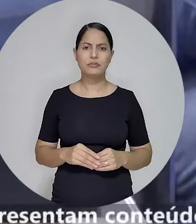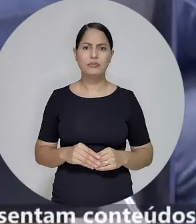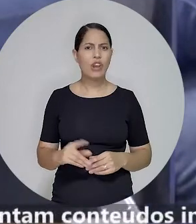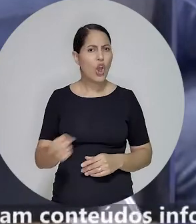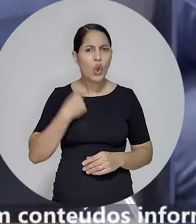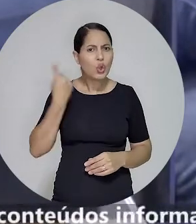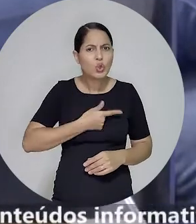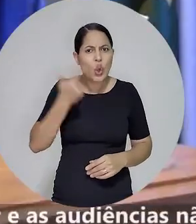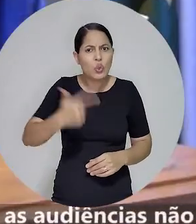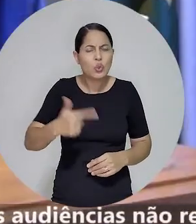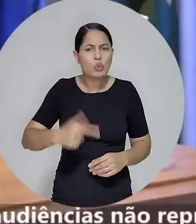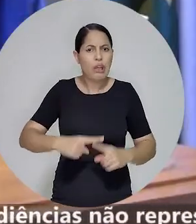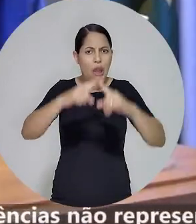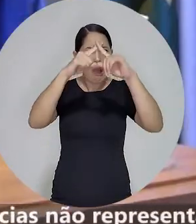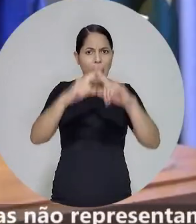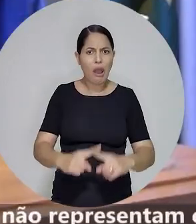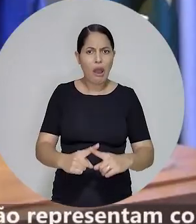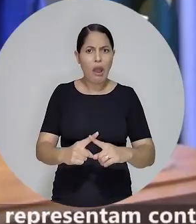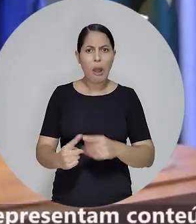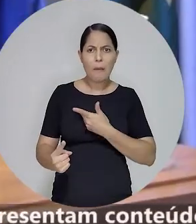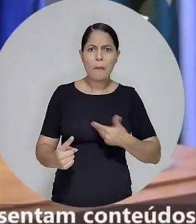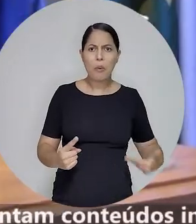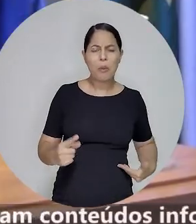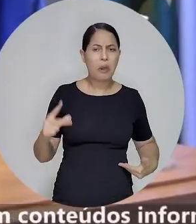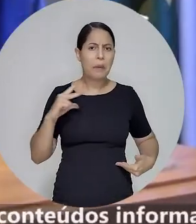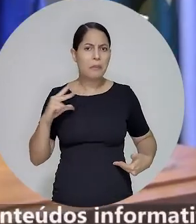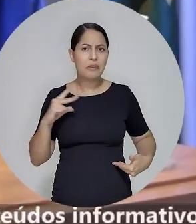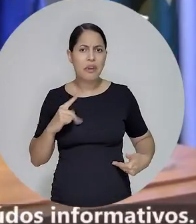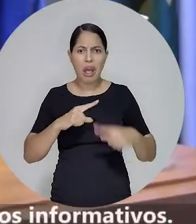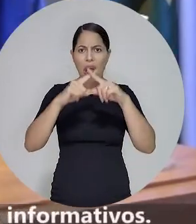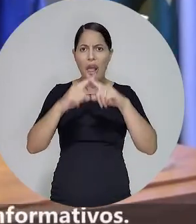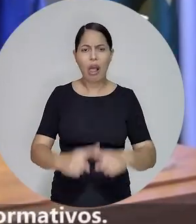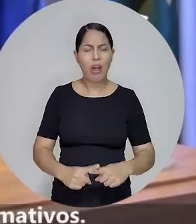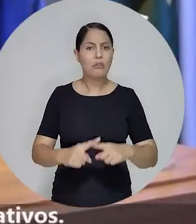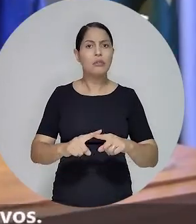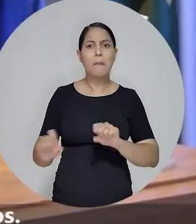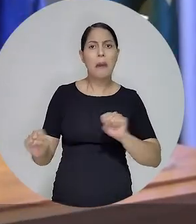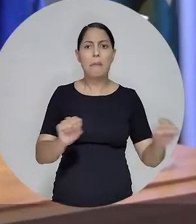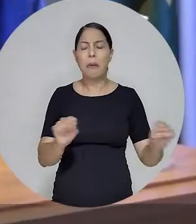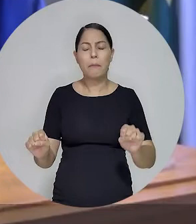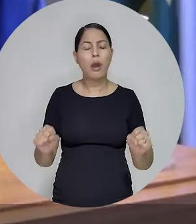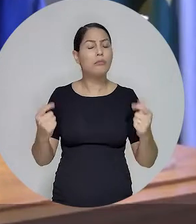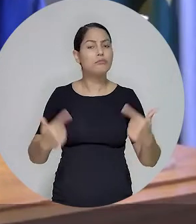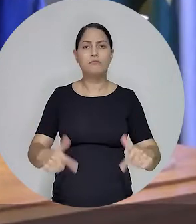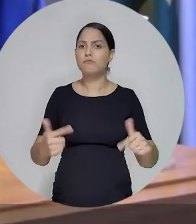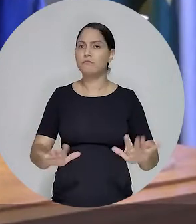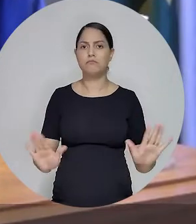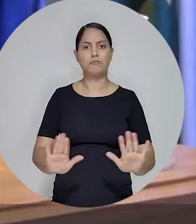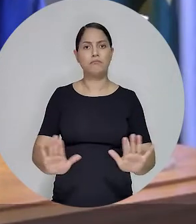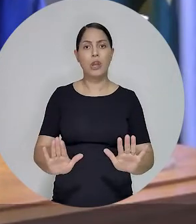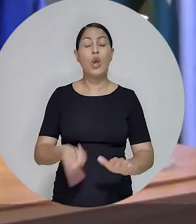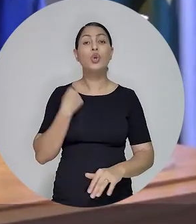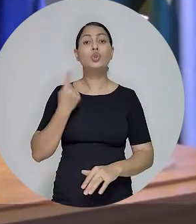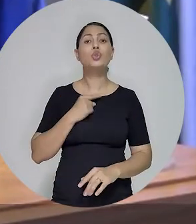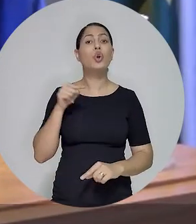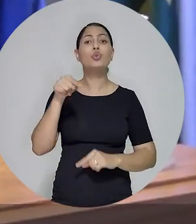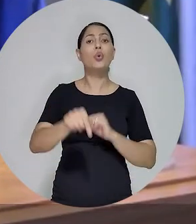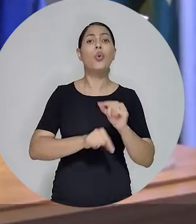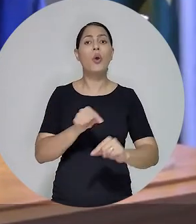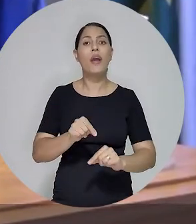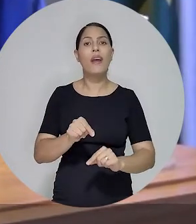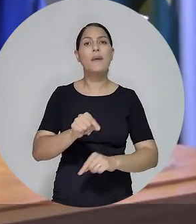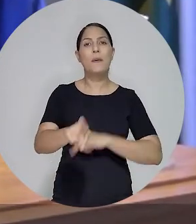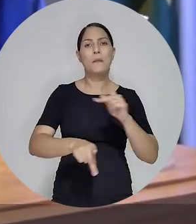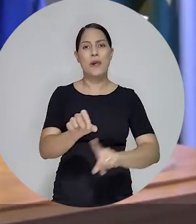acima de tudo, seja ajudada. Nós não temos essa concorrência entre a advocacia pública e a advocacia privada. O que nós temos que